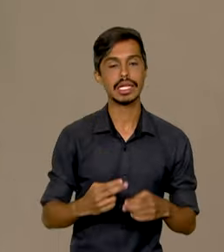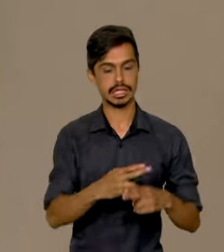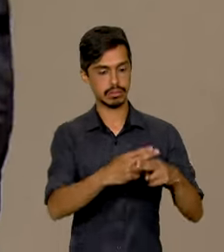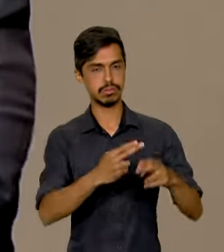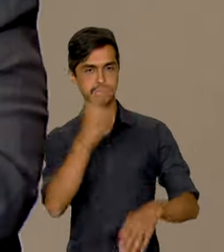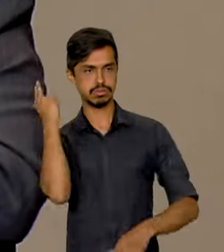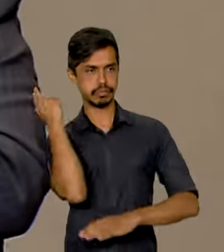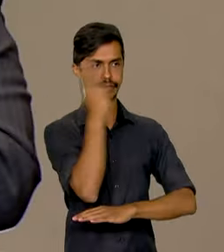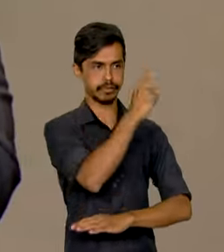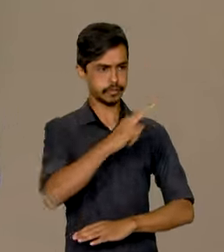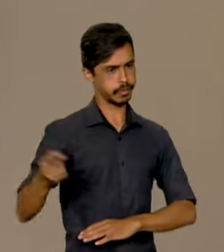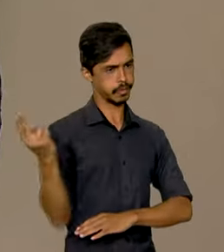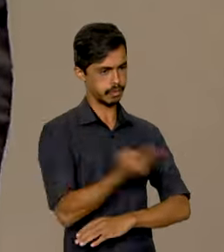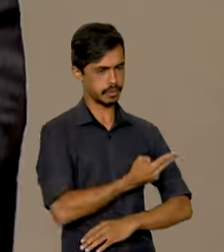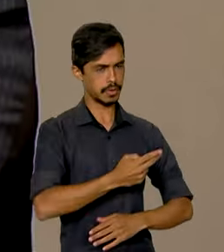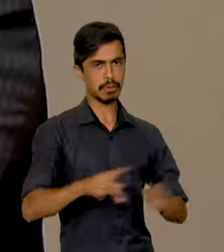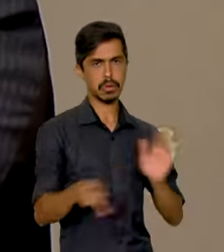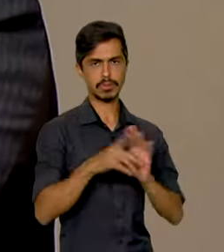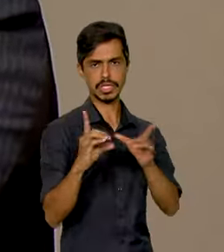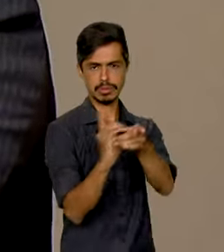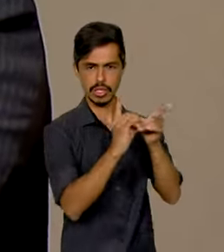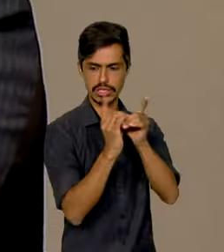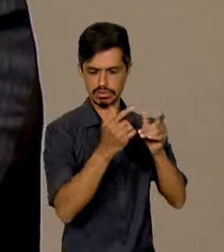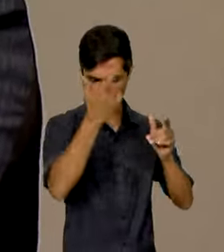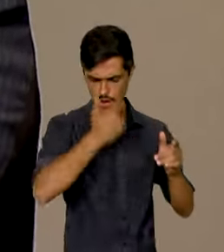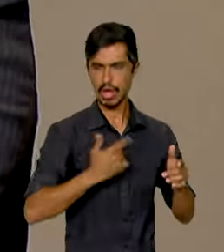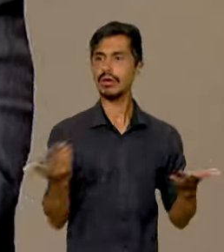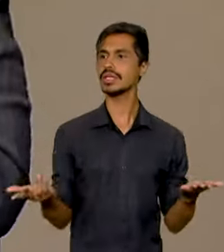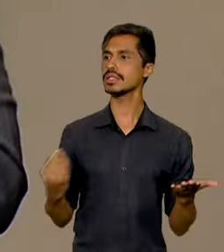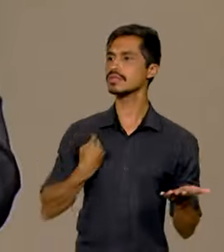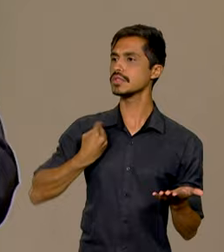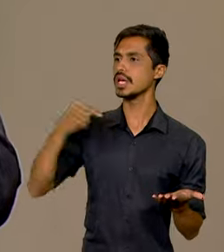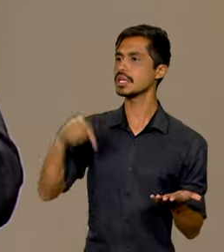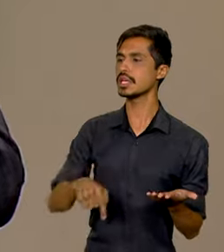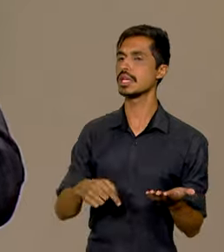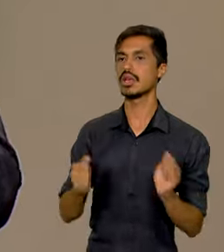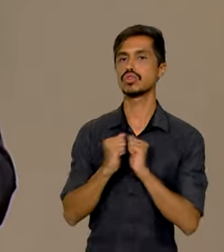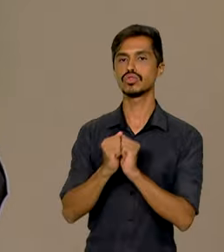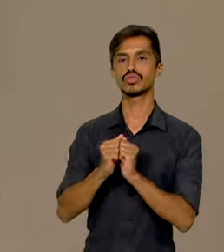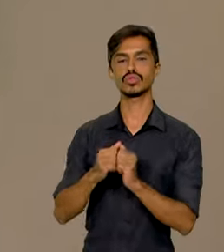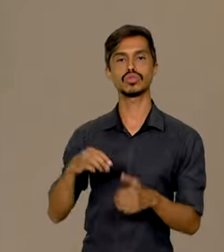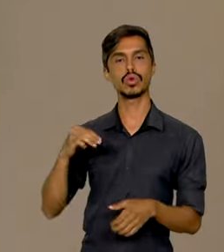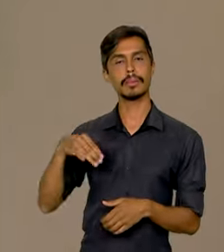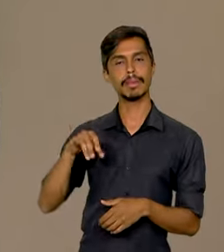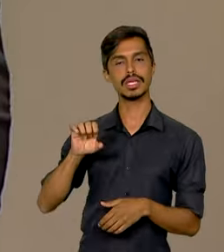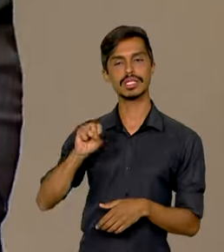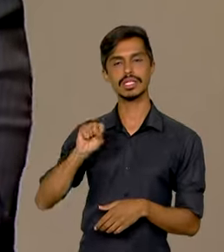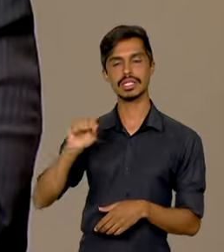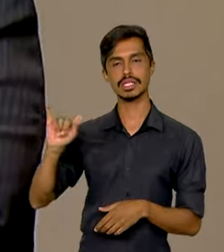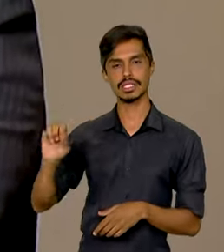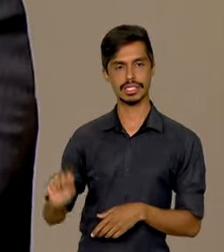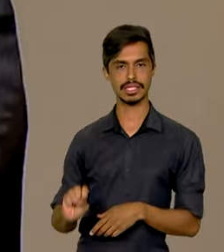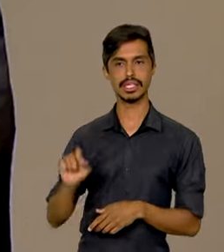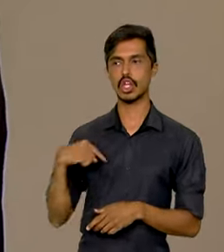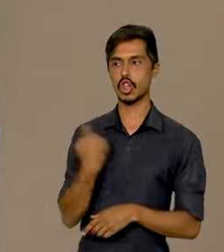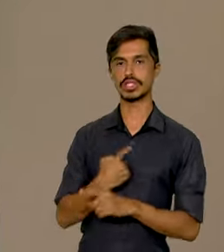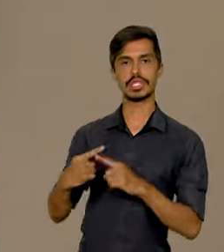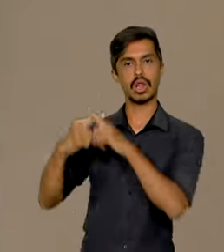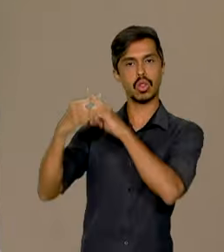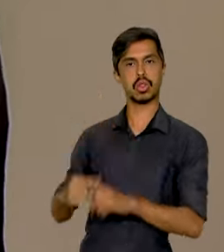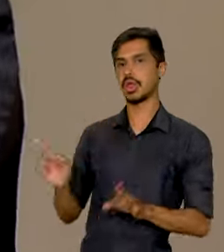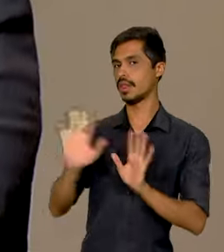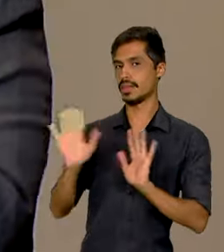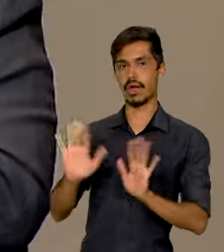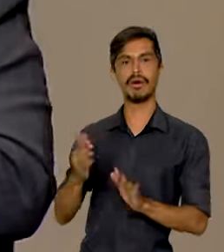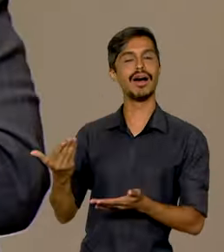da democracia, estamos aqui, eu, ministro Messias, que não somos inimigos, não somos adversários,